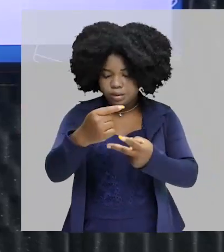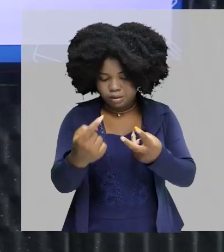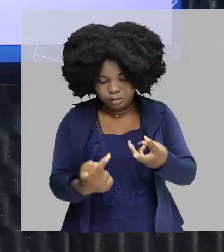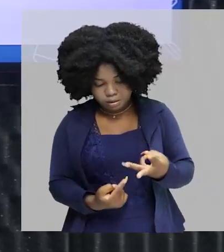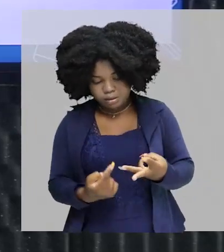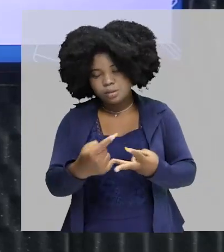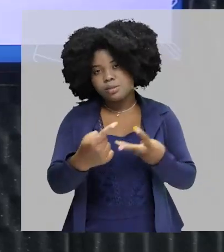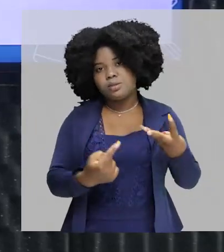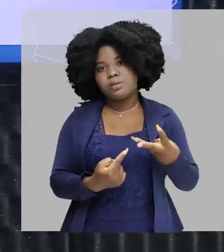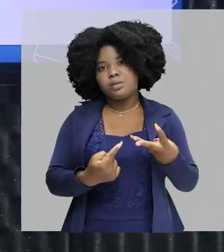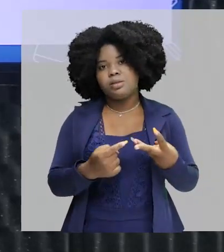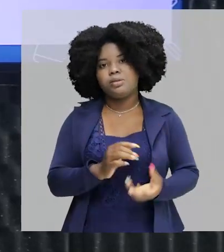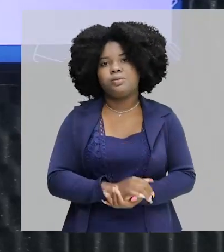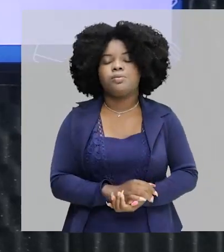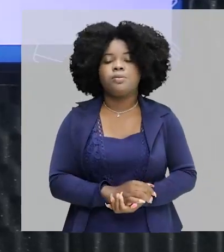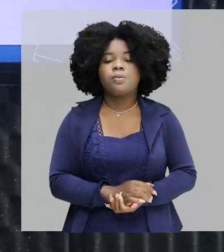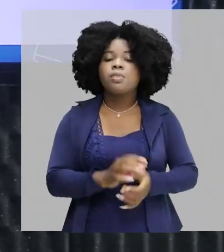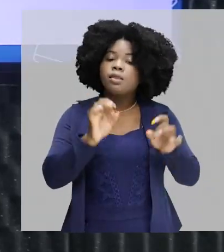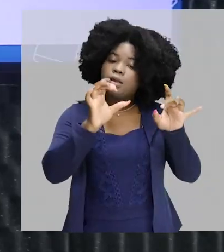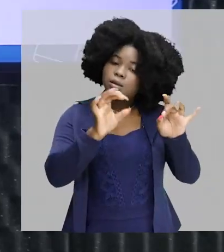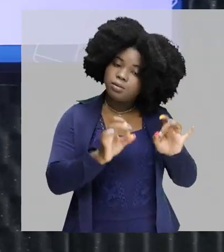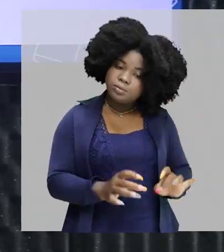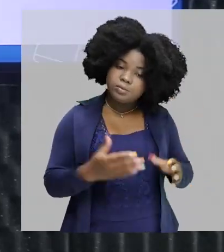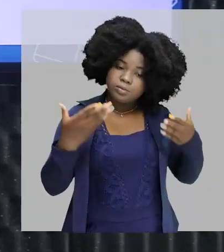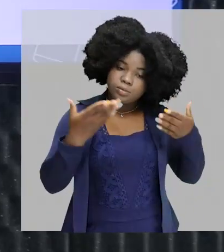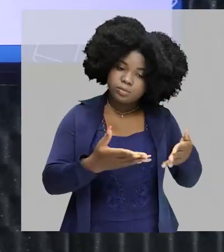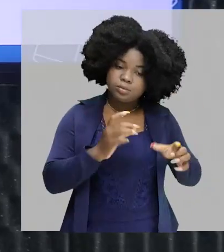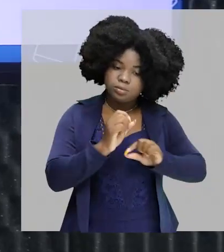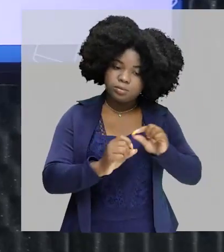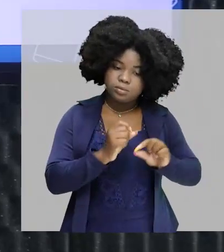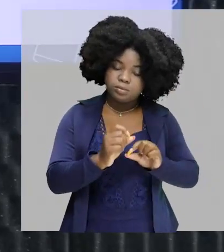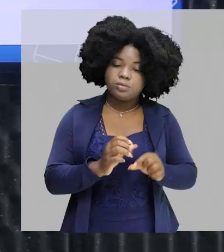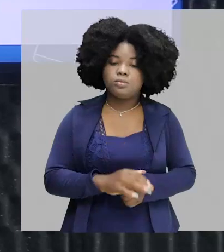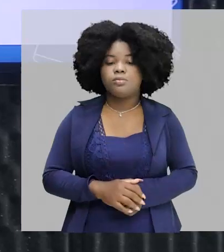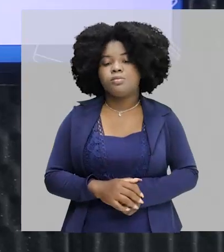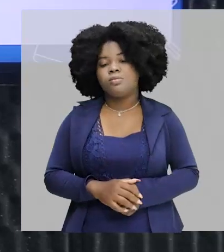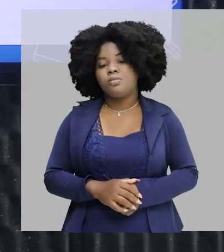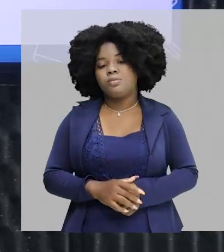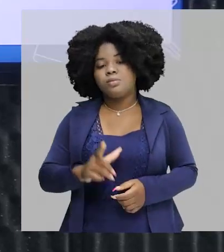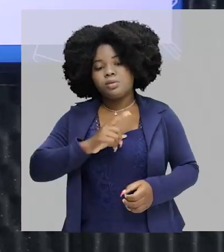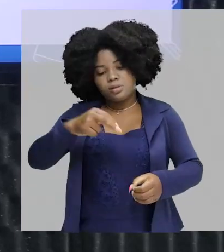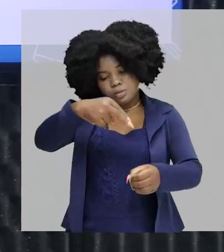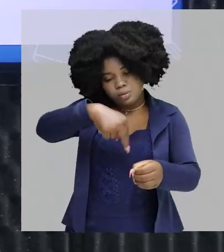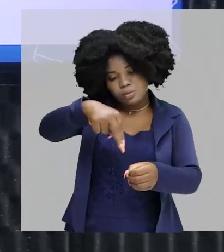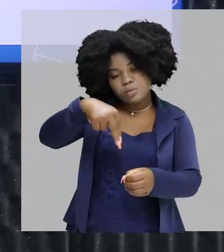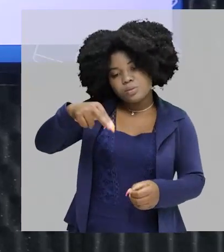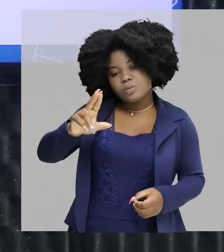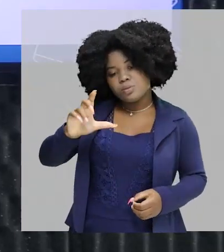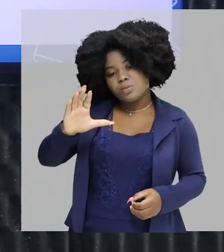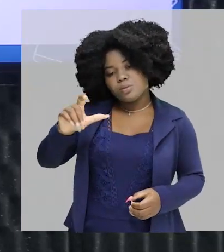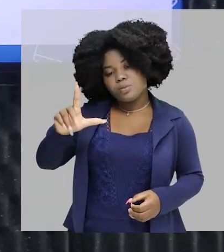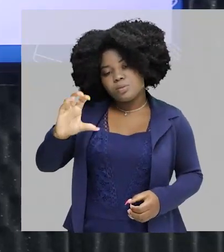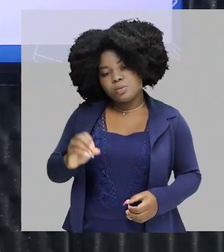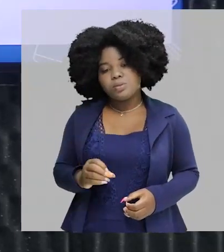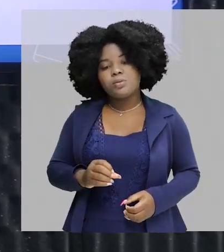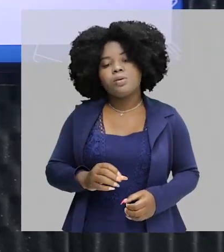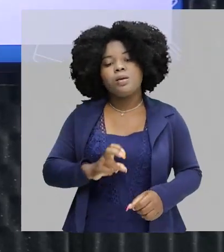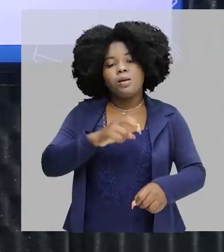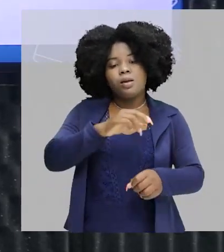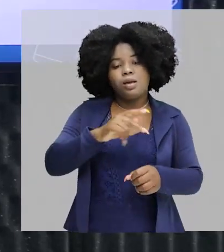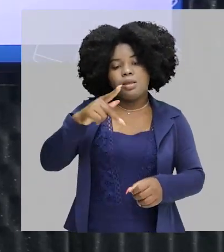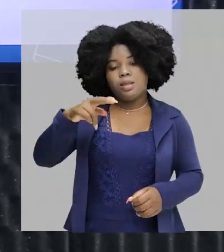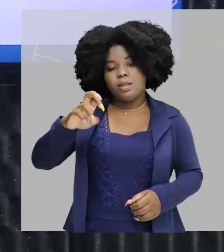partículas, especialmente as partículas que estão presentes no núcleo, os nêutrons e os